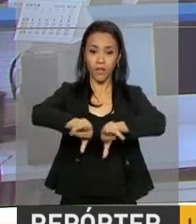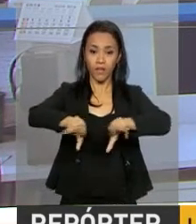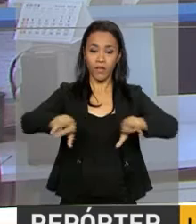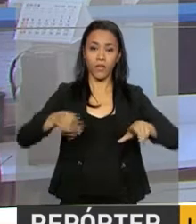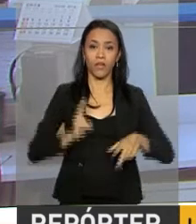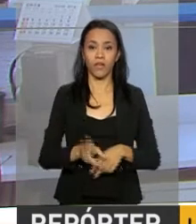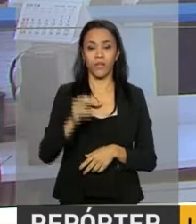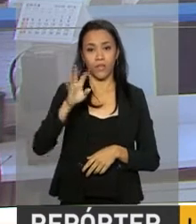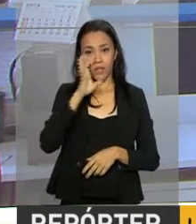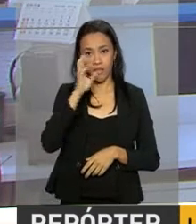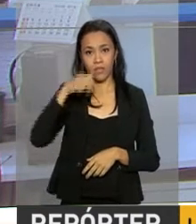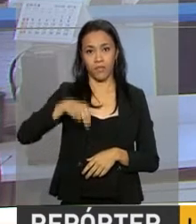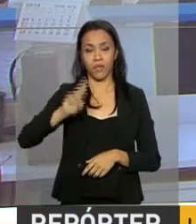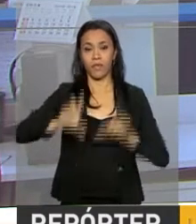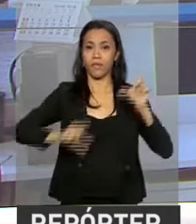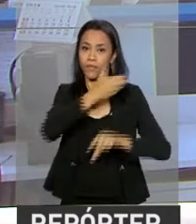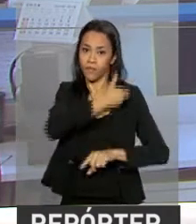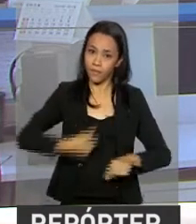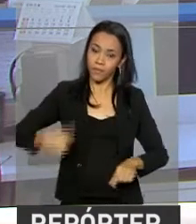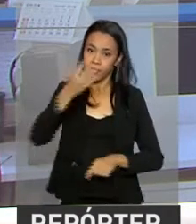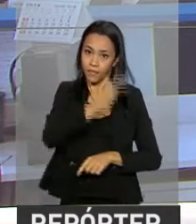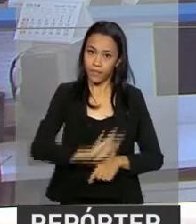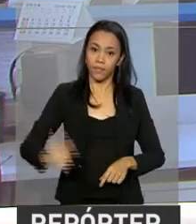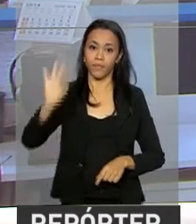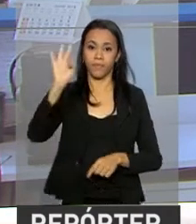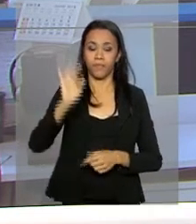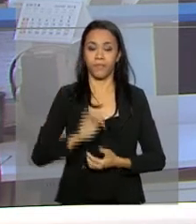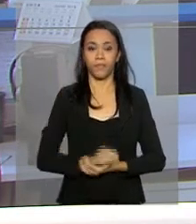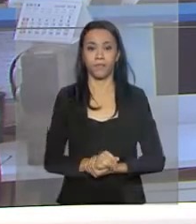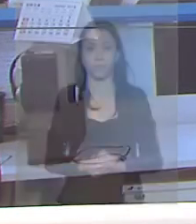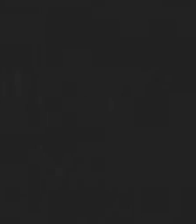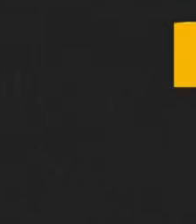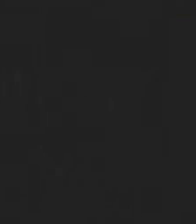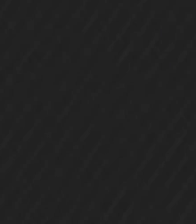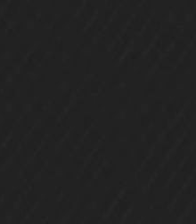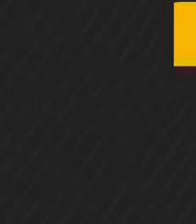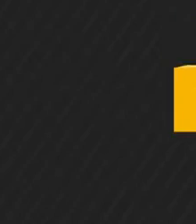continua com a gente aqui nbr a tv do governo federal